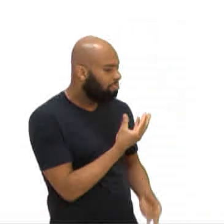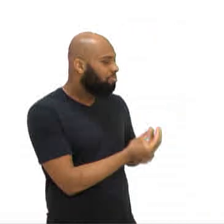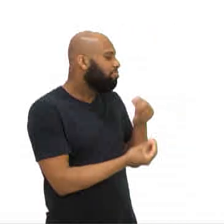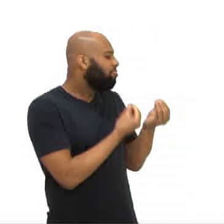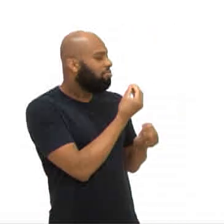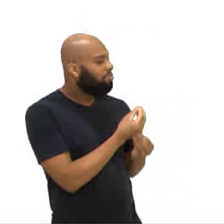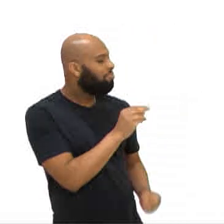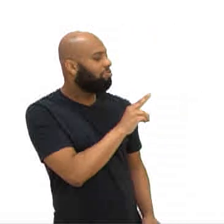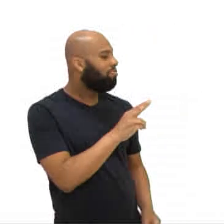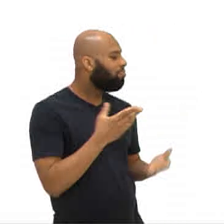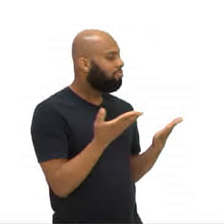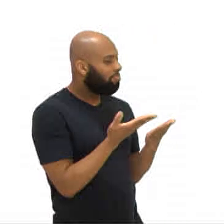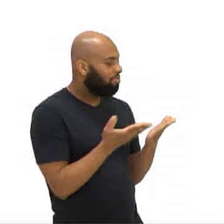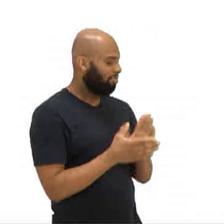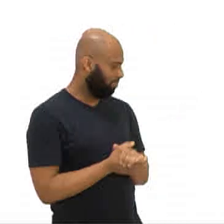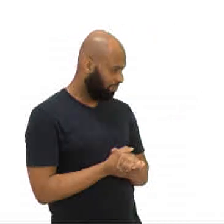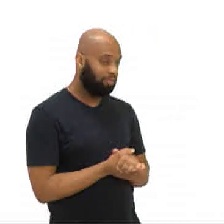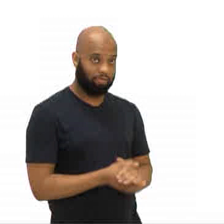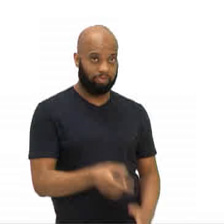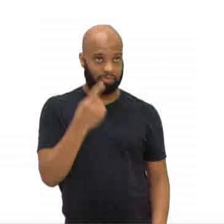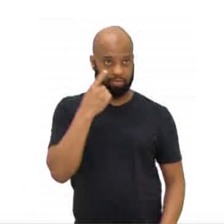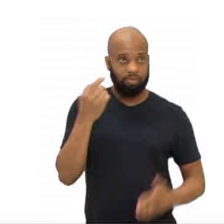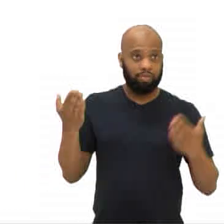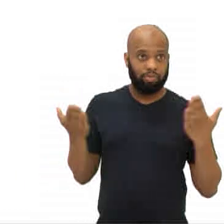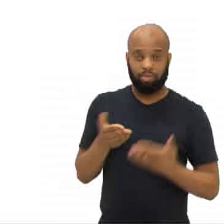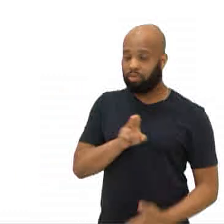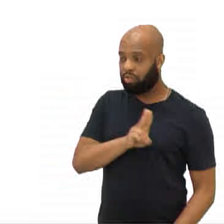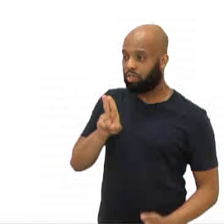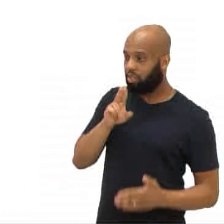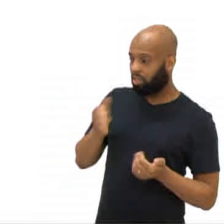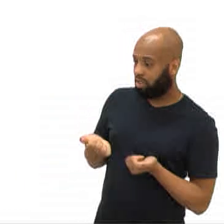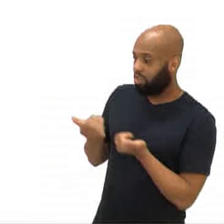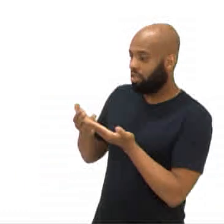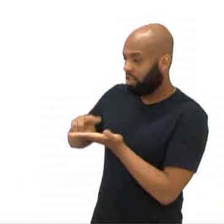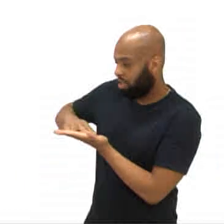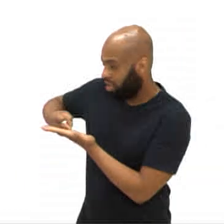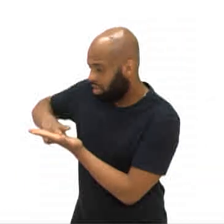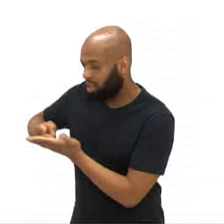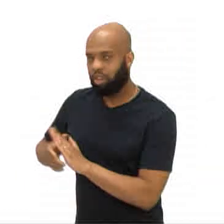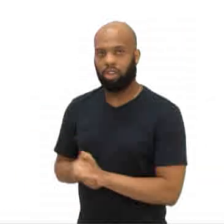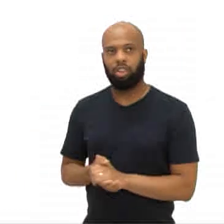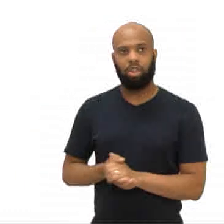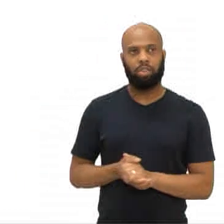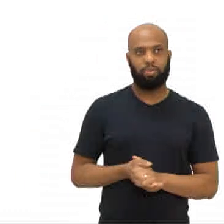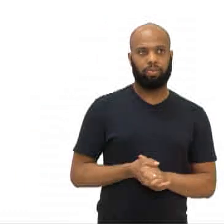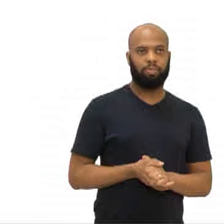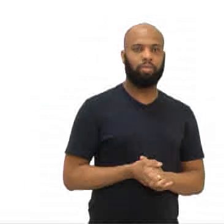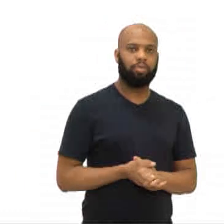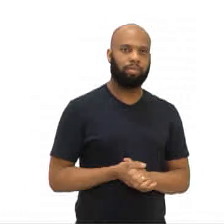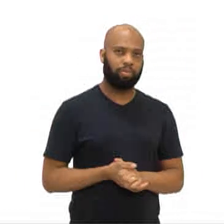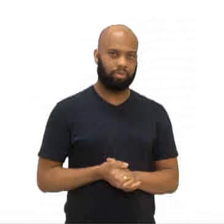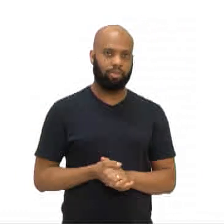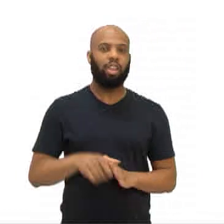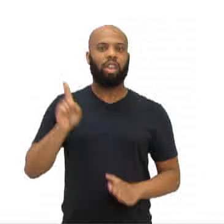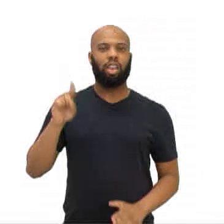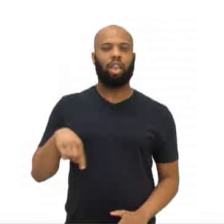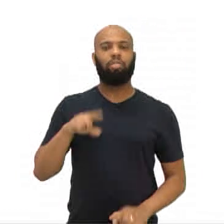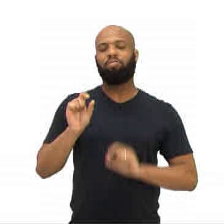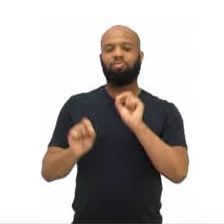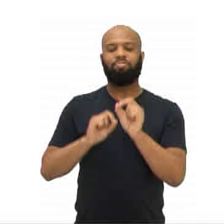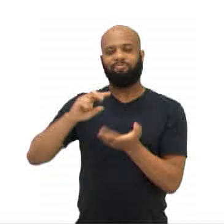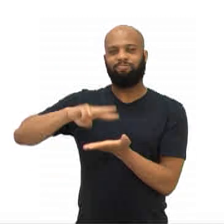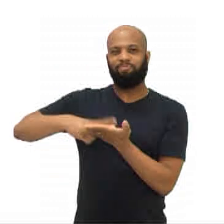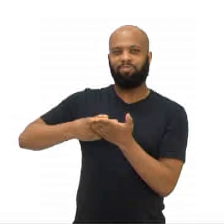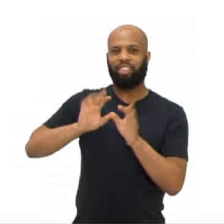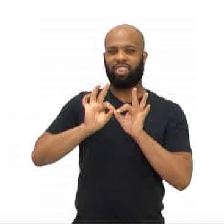quedou? Como é que ficou o nome? Então vejam só o nome, que eles tiveram que fazer uma tradução. Hombre sábio que ama a